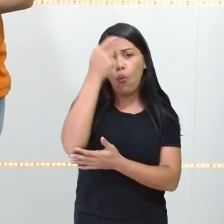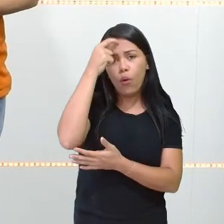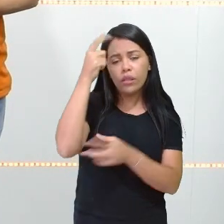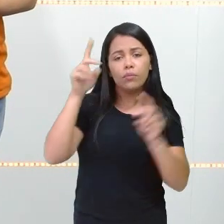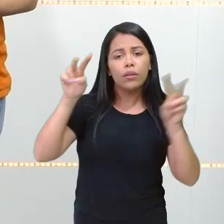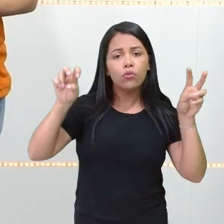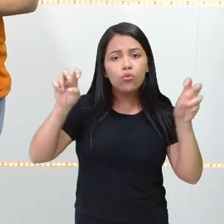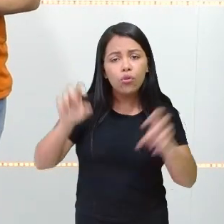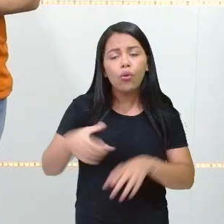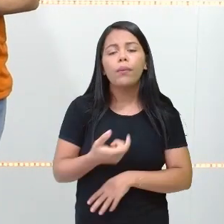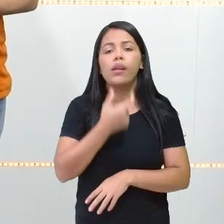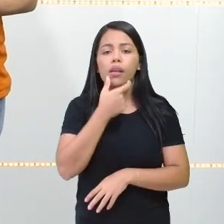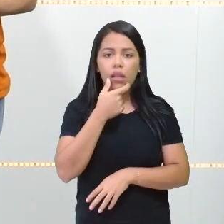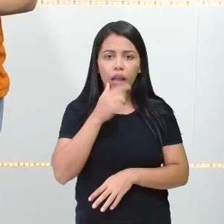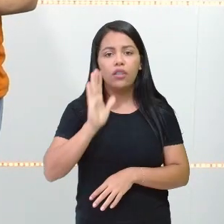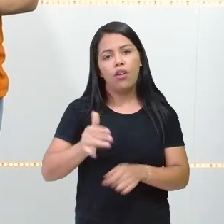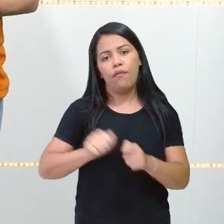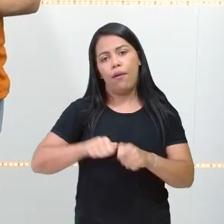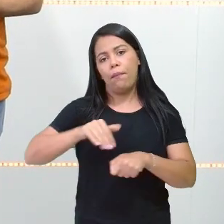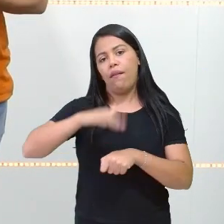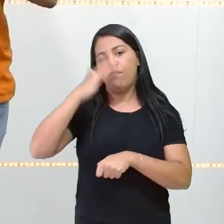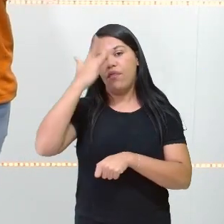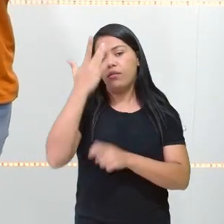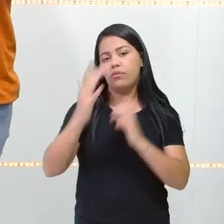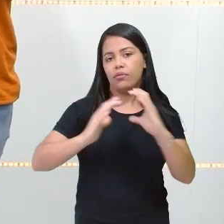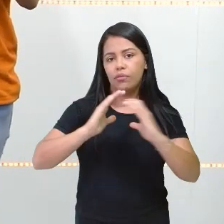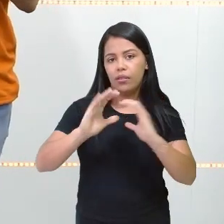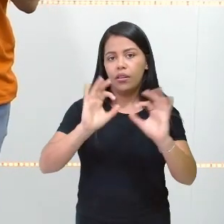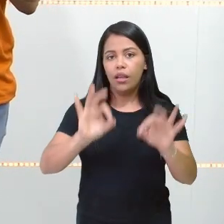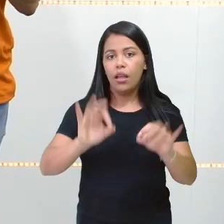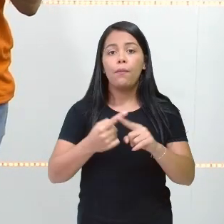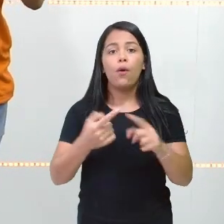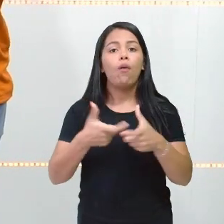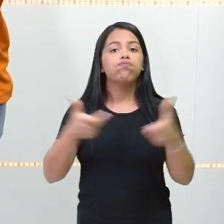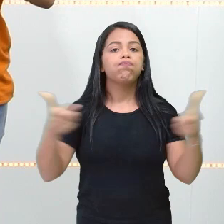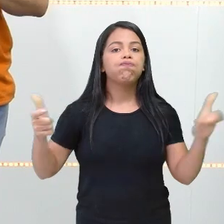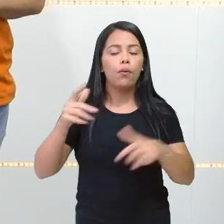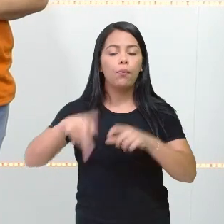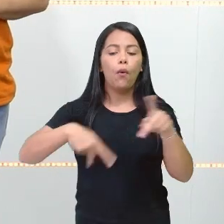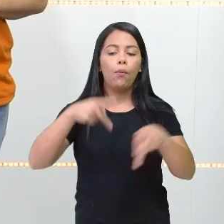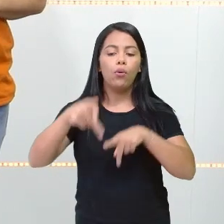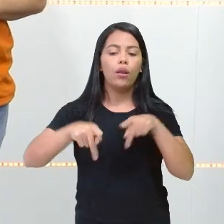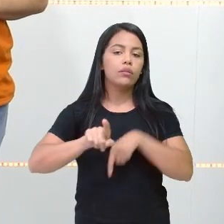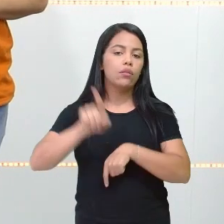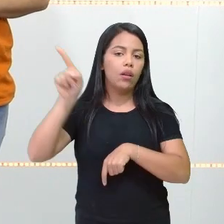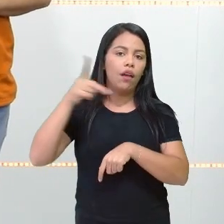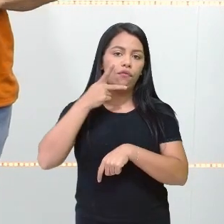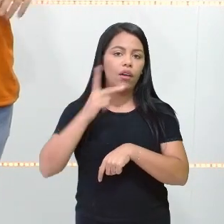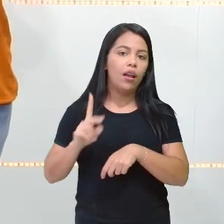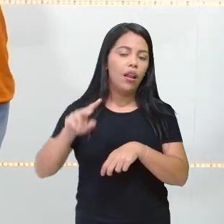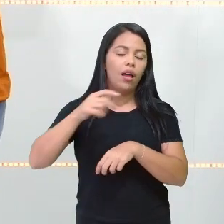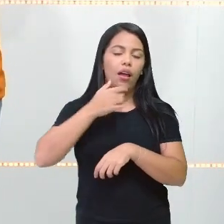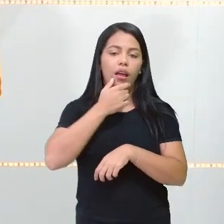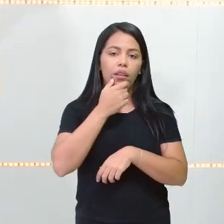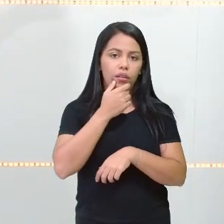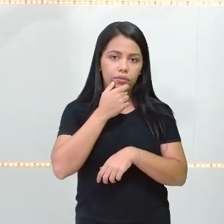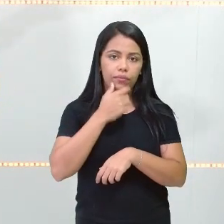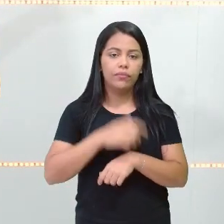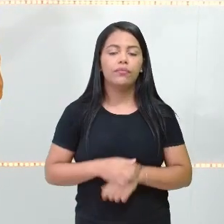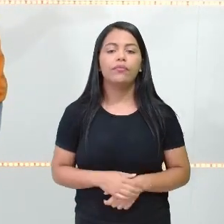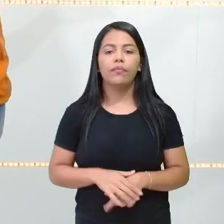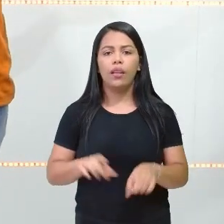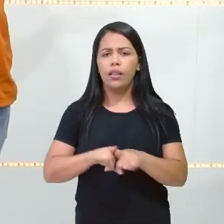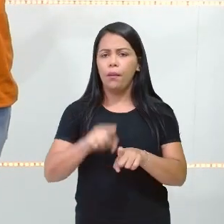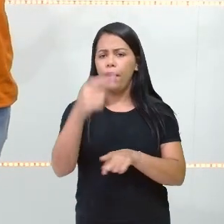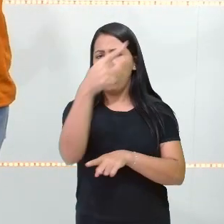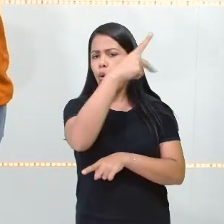facilitar a sua comunicação lá, tá? Porque a maioria da população fala inglês. Assim como também muitos